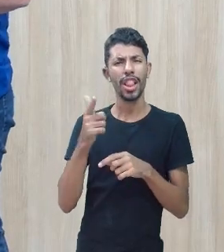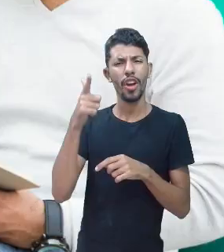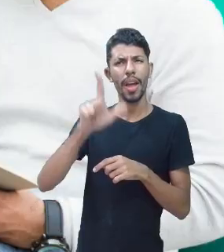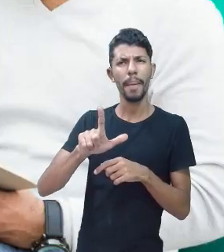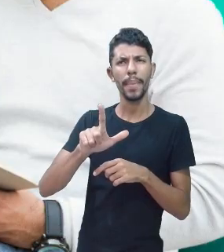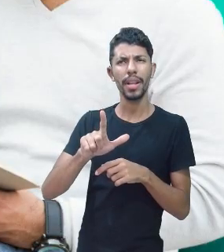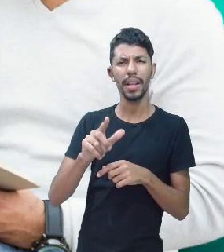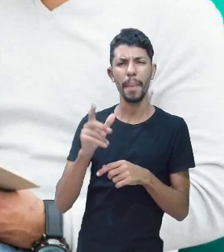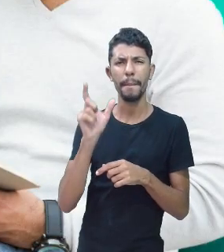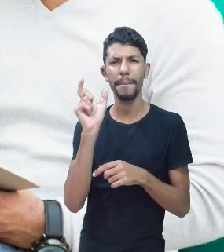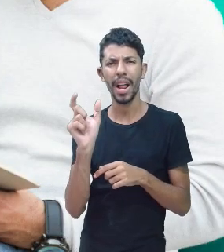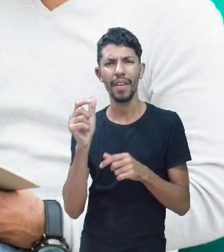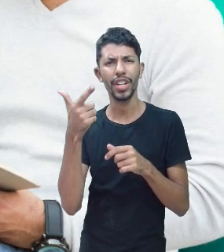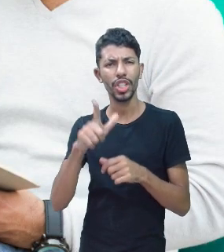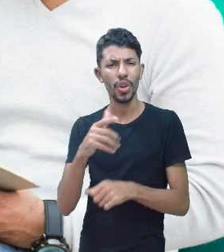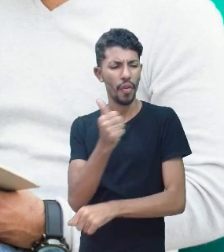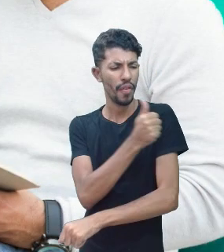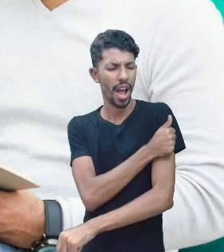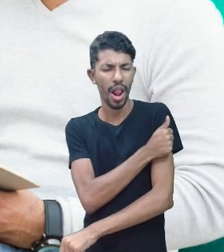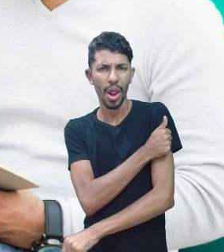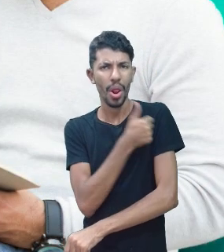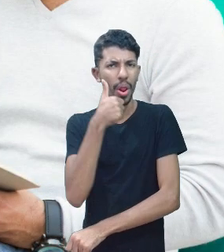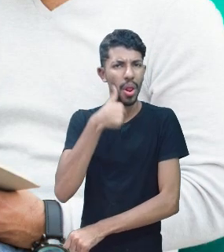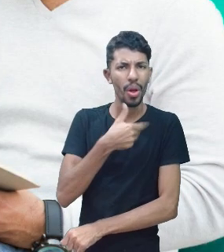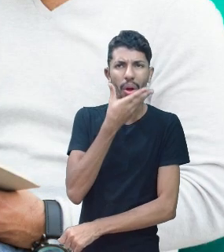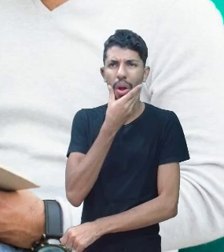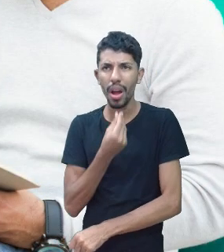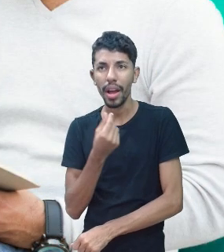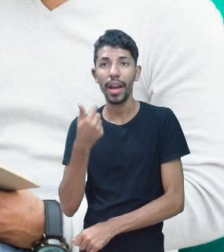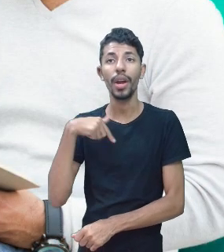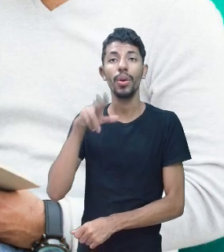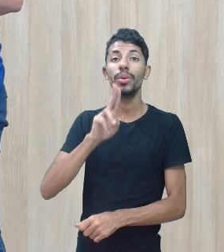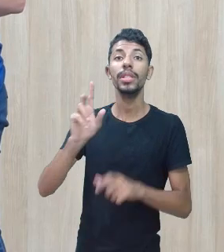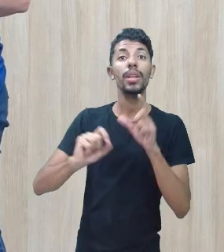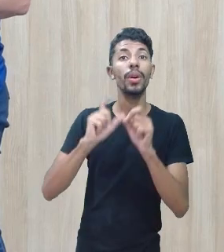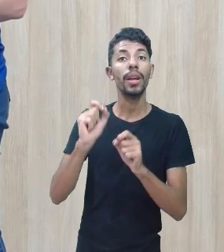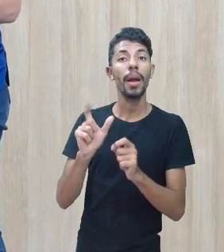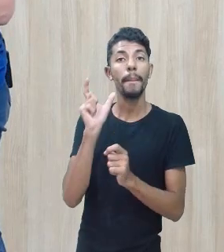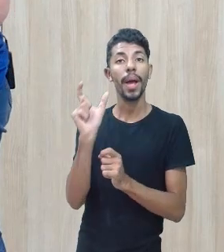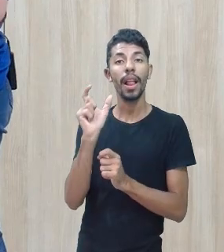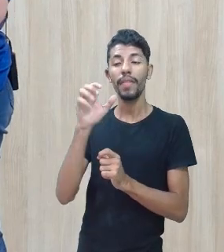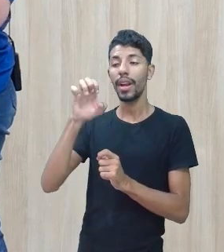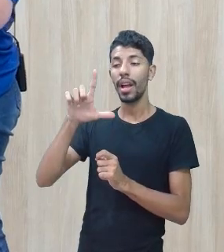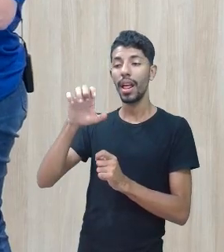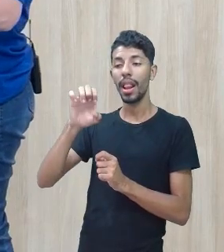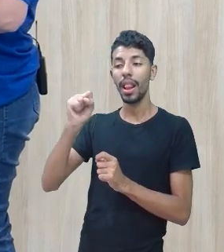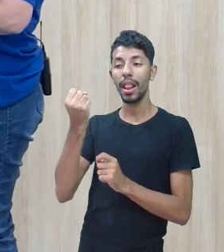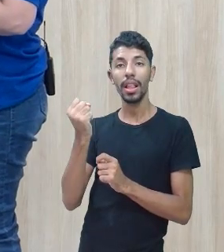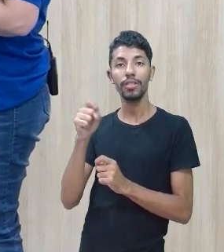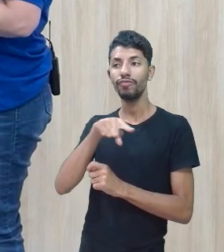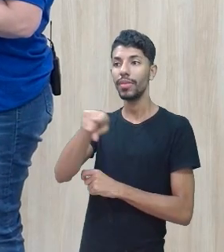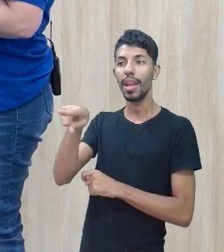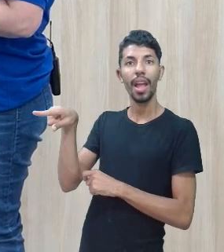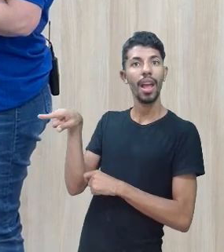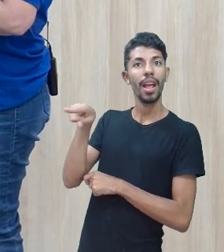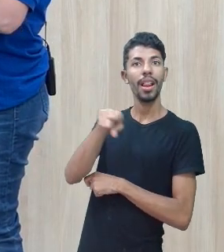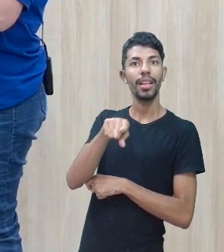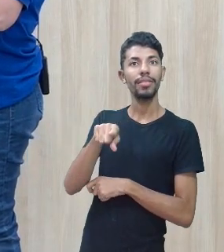pronome eles, não é? Representando esse grupo de alunos. Então, é